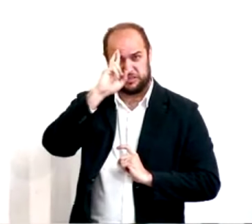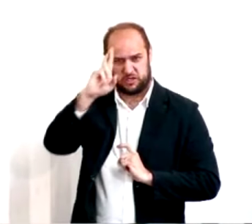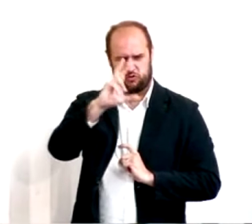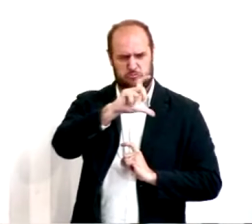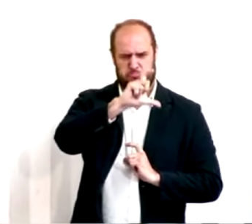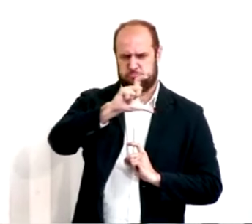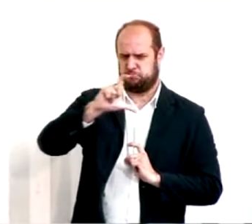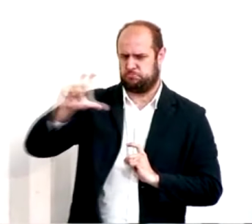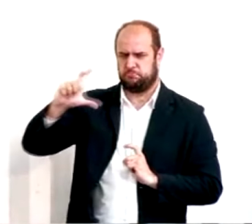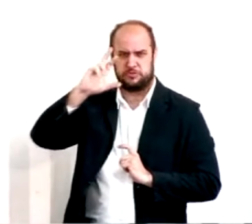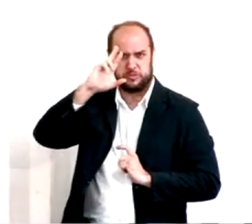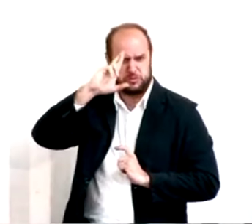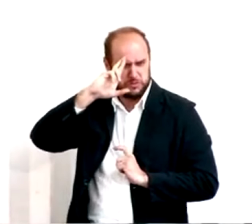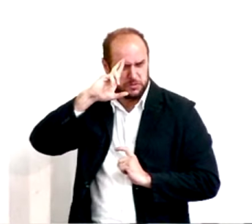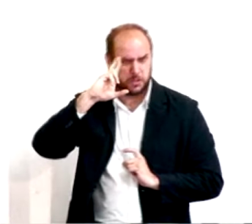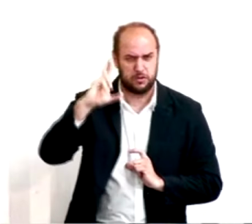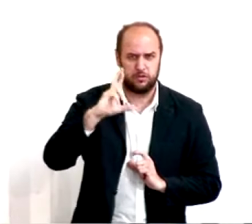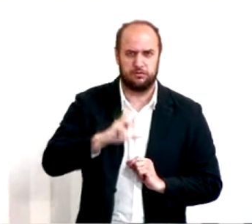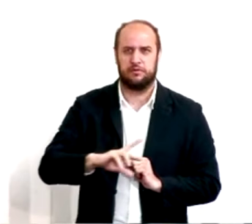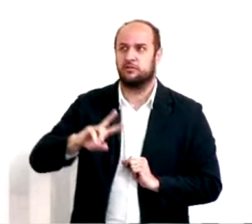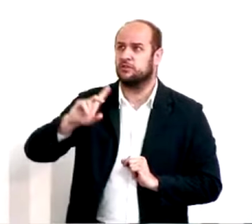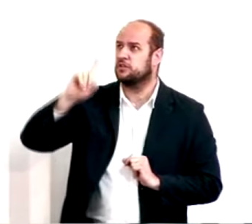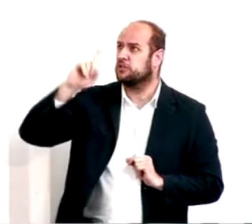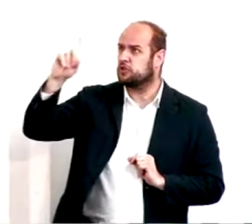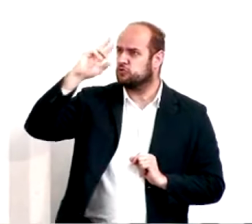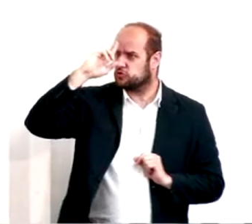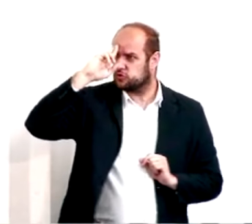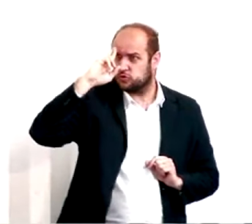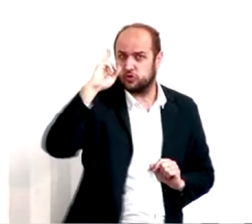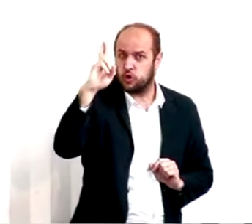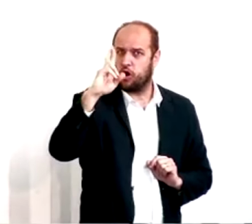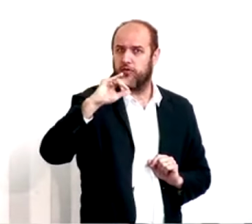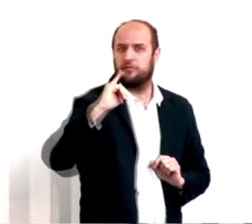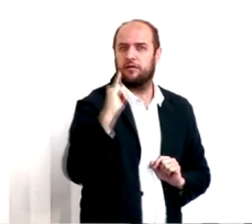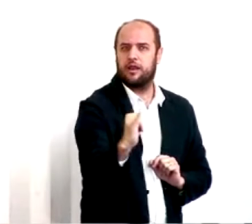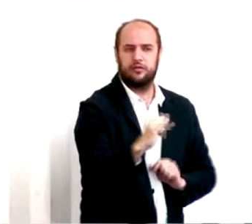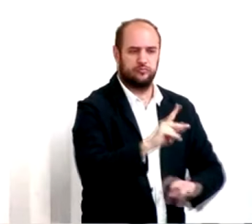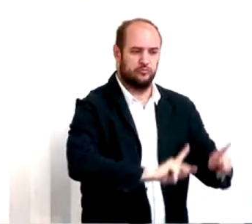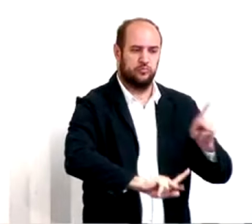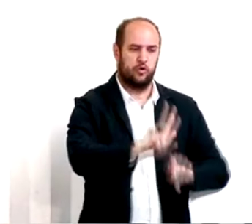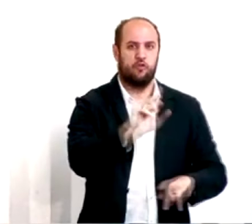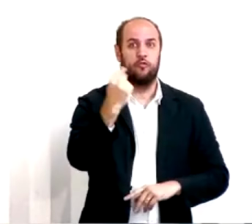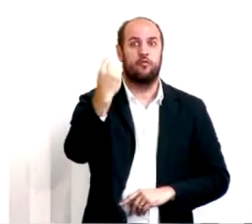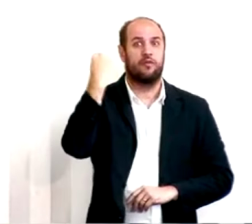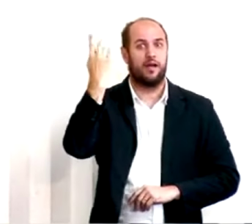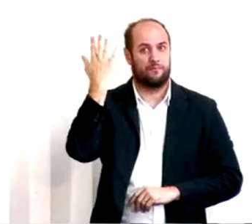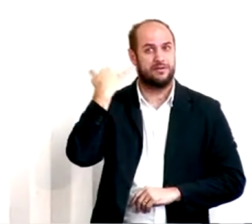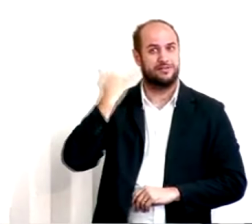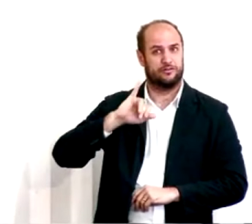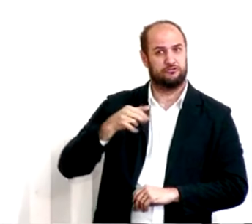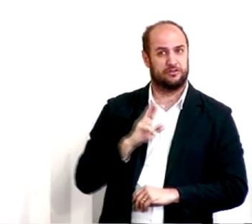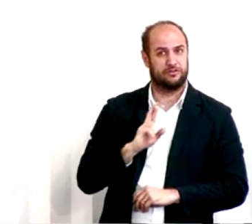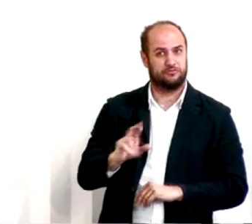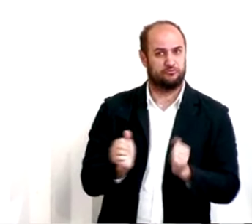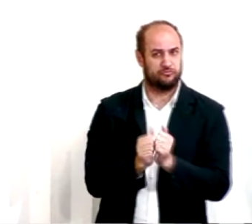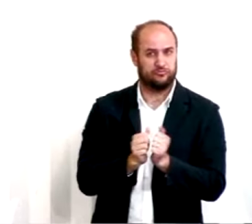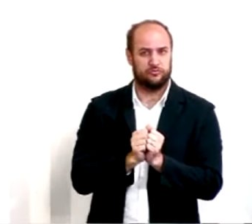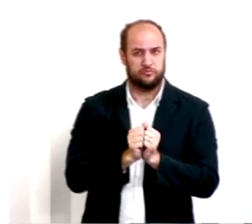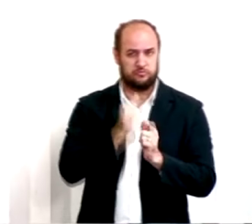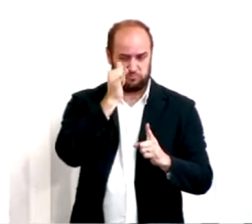assim disse a velha assim fala o senhor para vocês para aquele povo que Jeremias estava